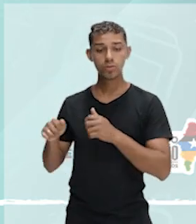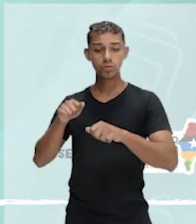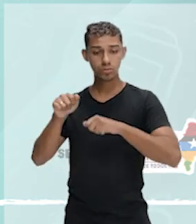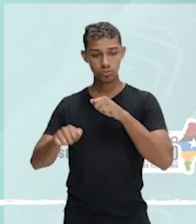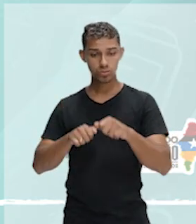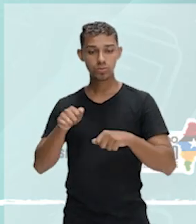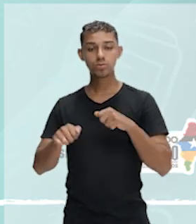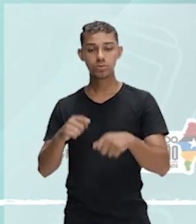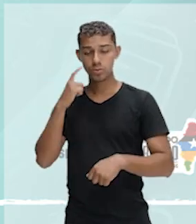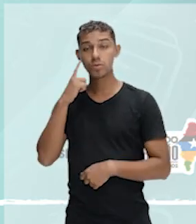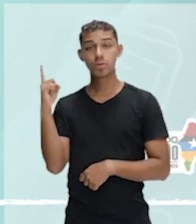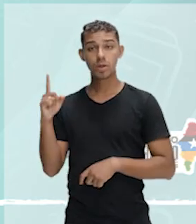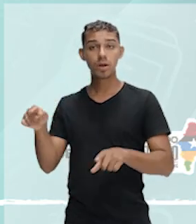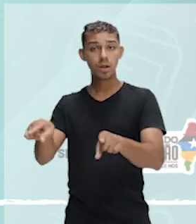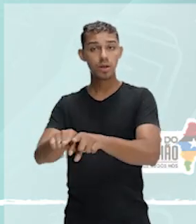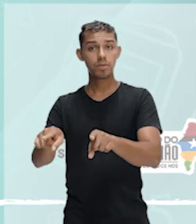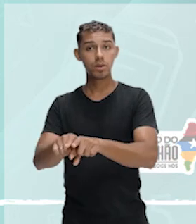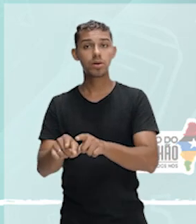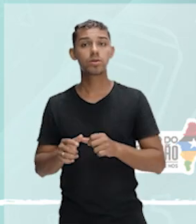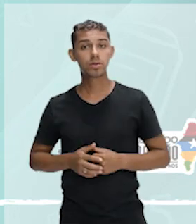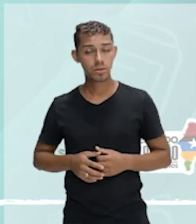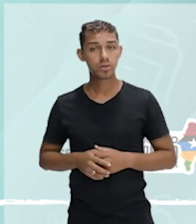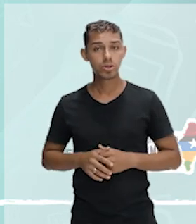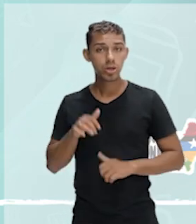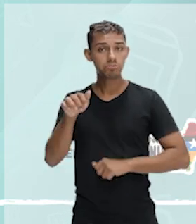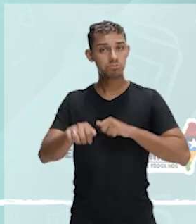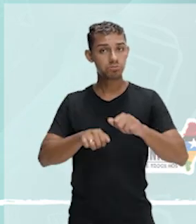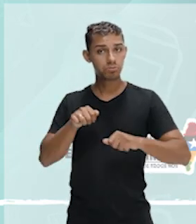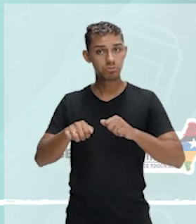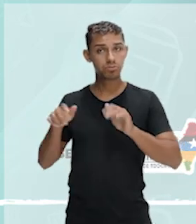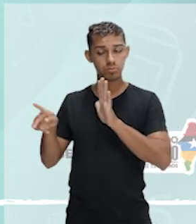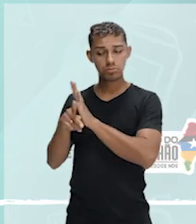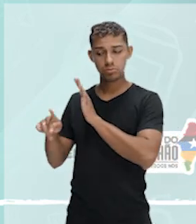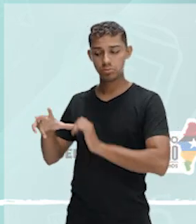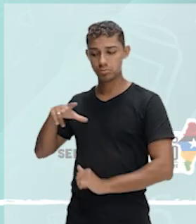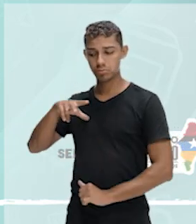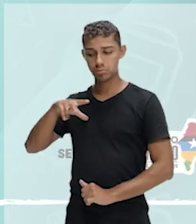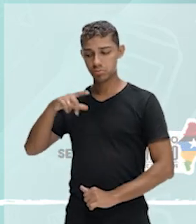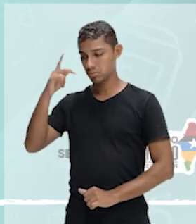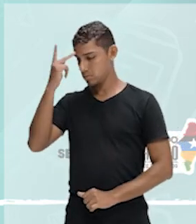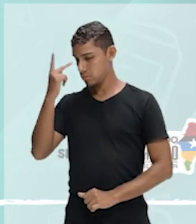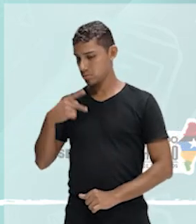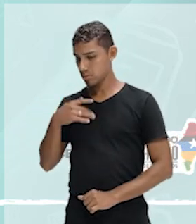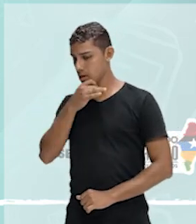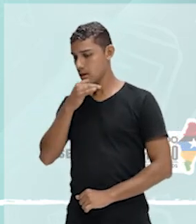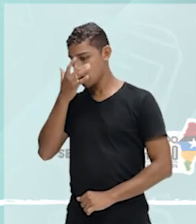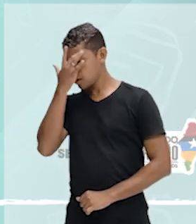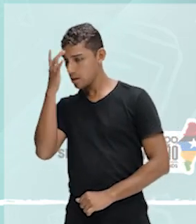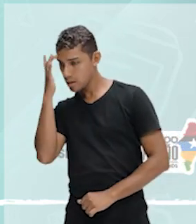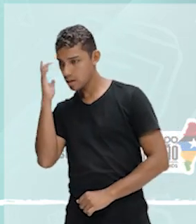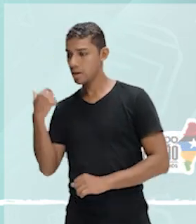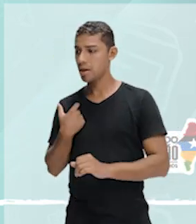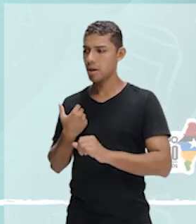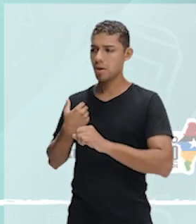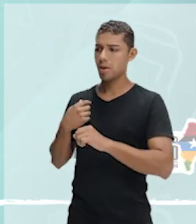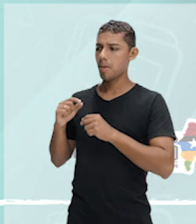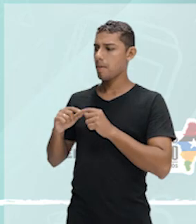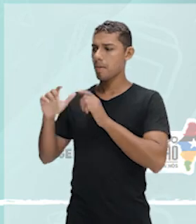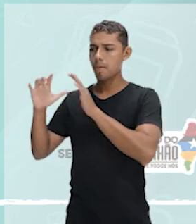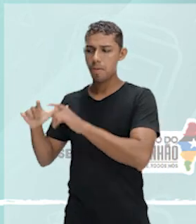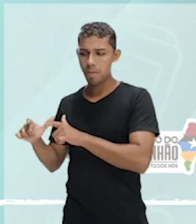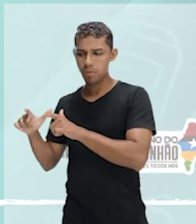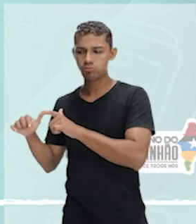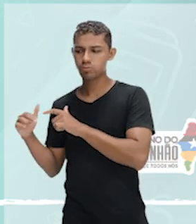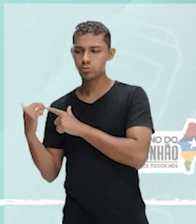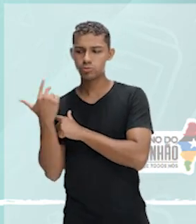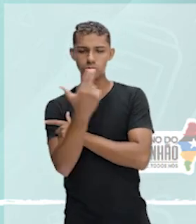também desse meio de transporte. Então, as bicicletas, elas também são muito comuns, tá? Nesses lugares, na Espanha, na Colômbia, no México,